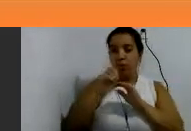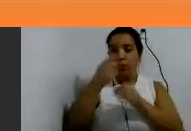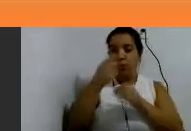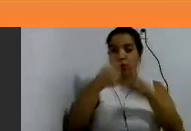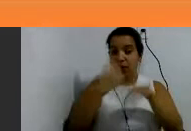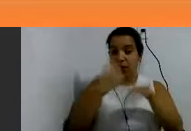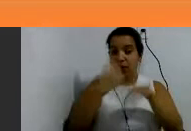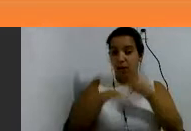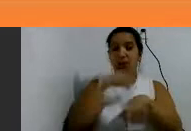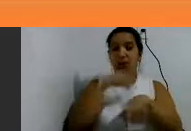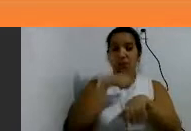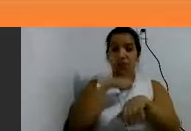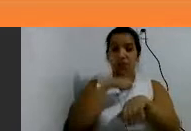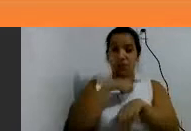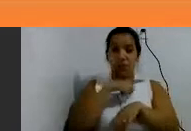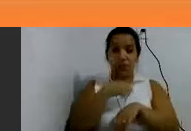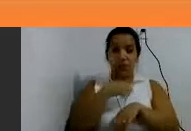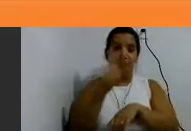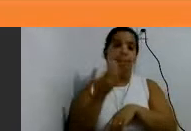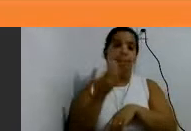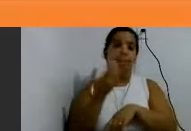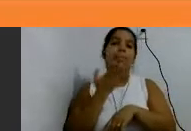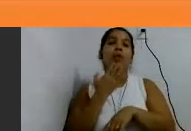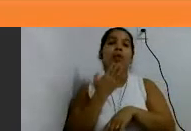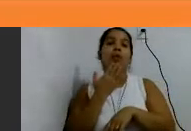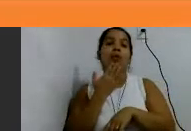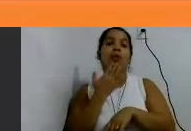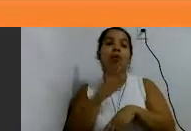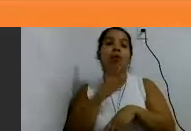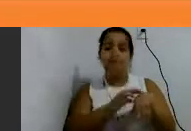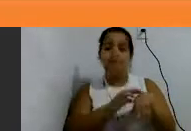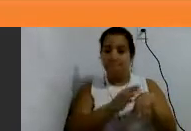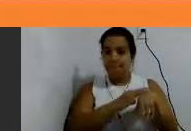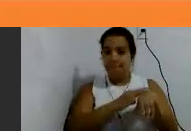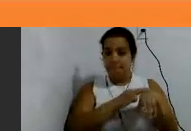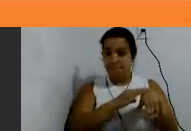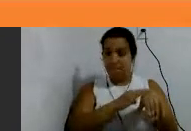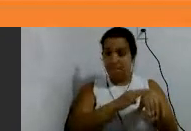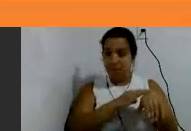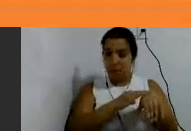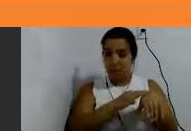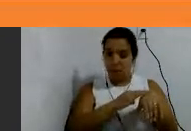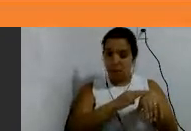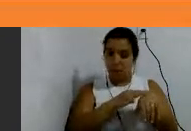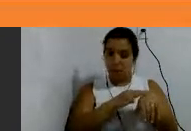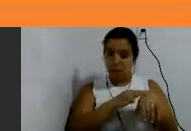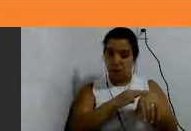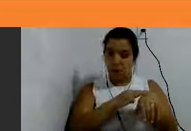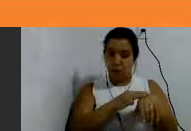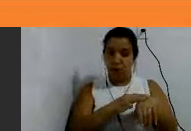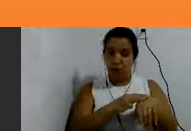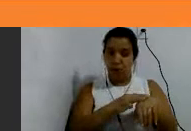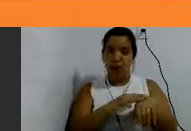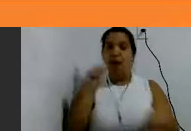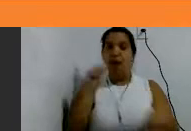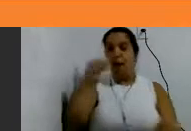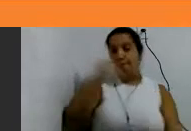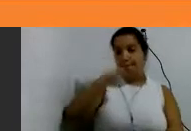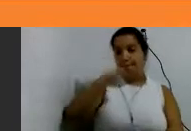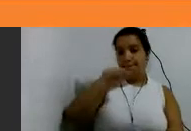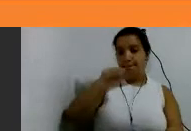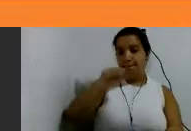tem essa coloração marrom acastanhado, a gente tem a presença de formas amastigotas